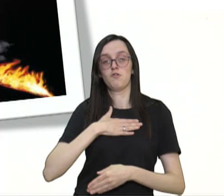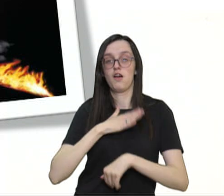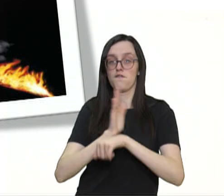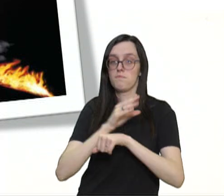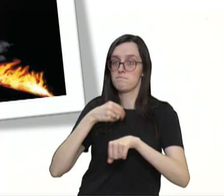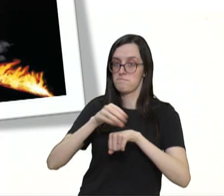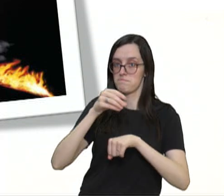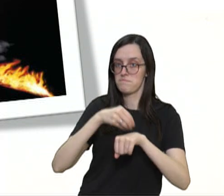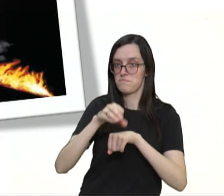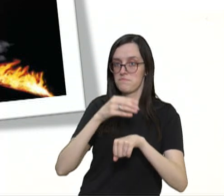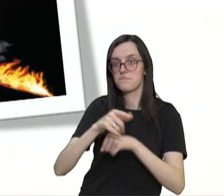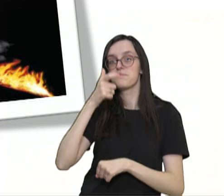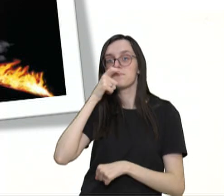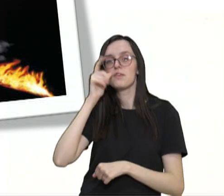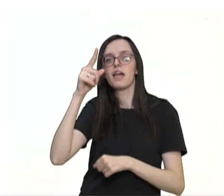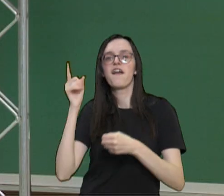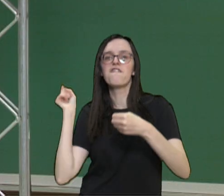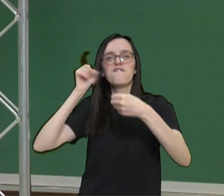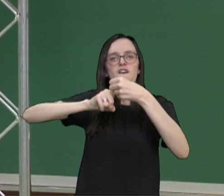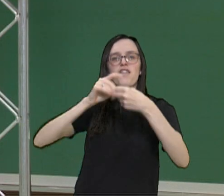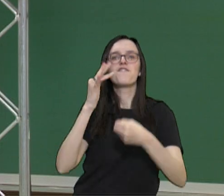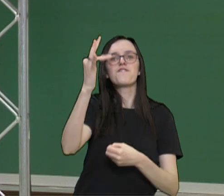mundo. Série De Volta para o Futuro.